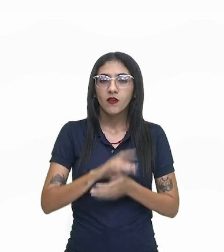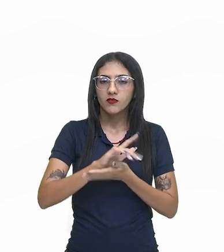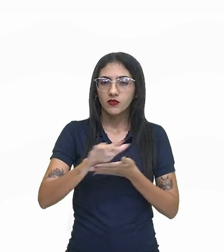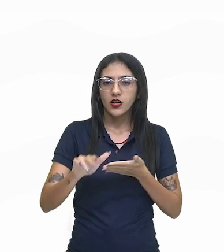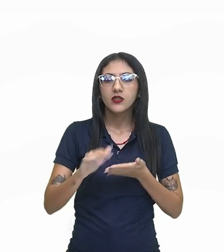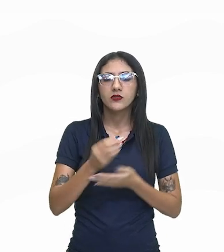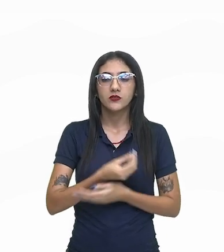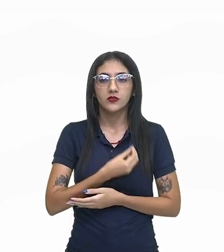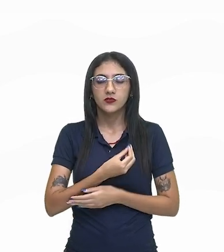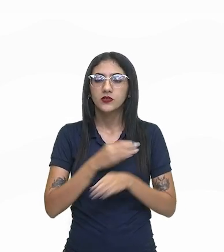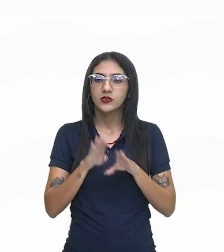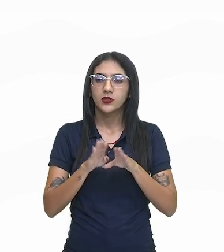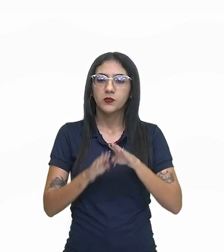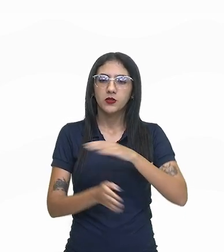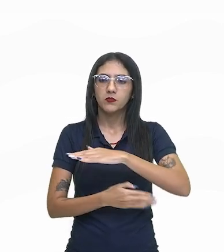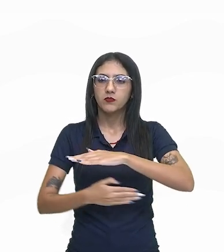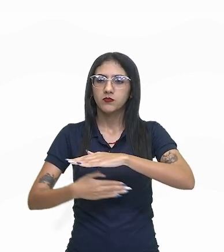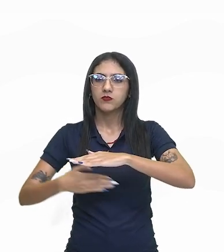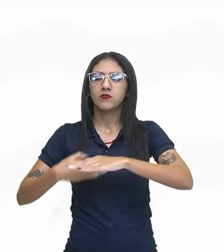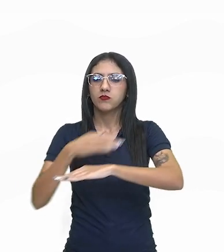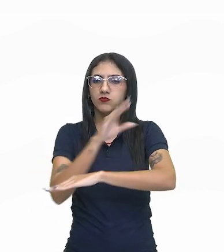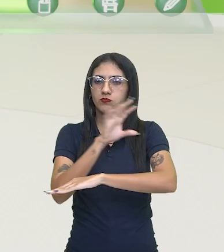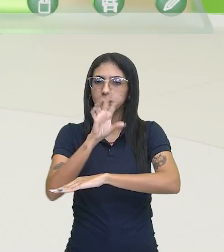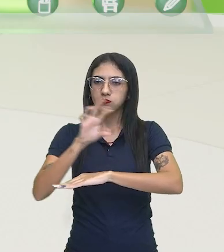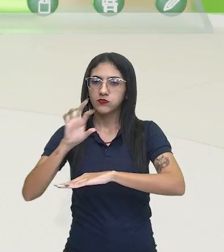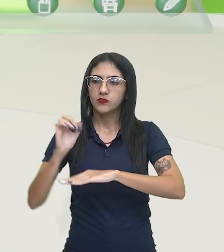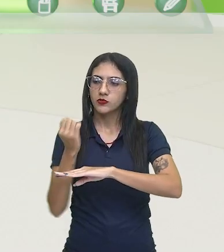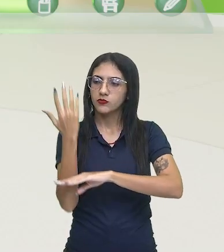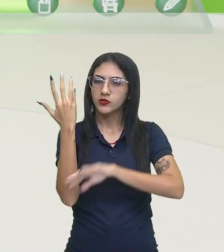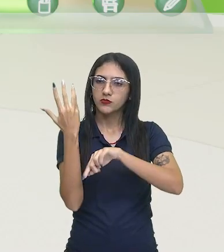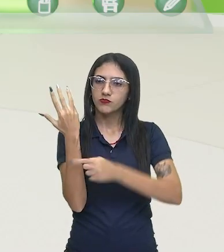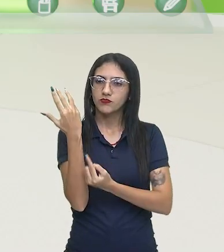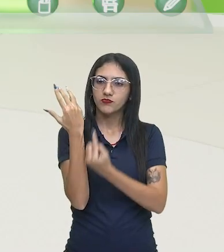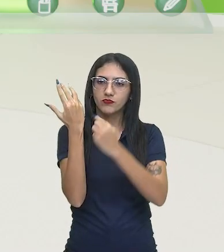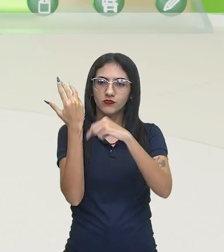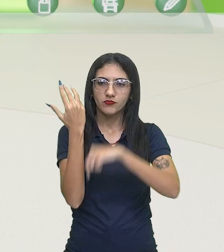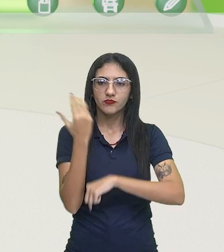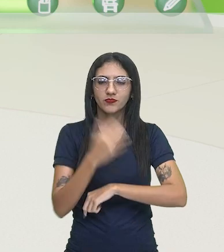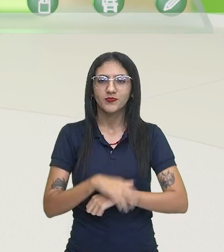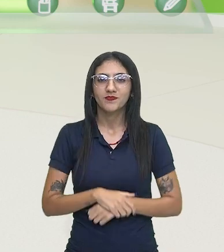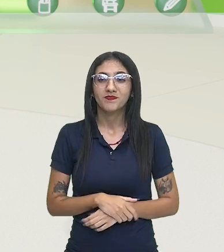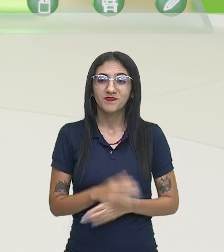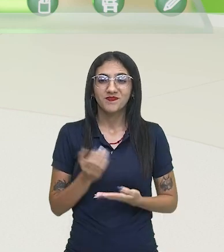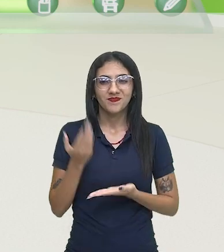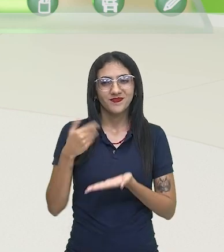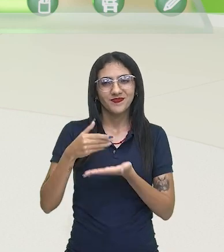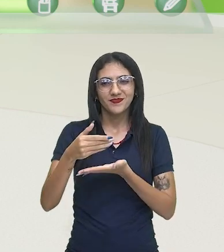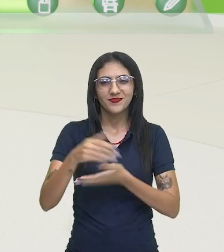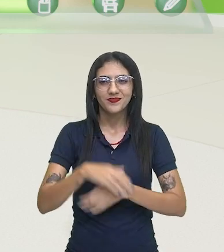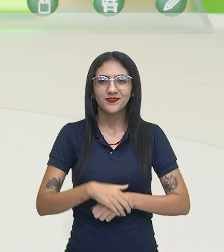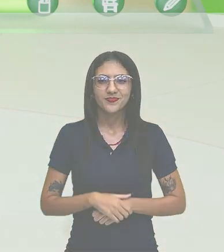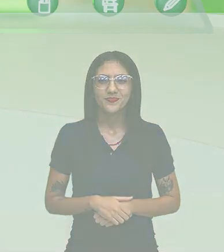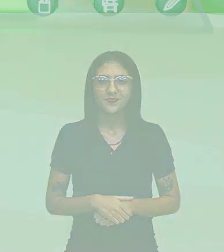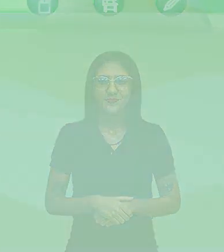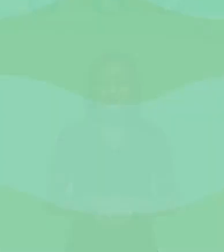vivos e ecossistemas, fotossíntese. Então, vamos começar a nossa aula?